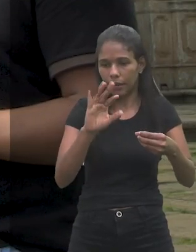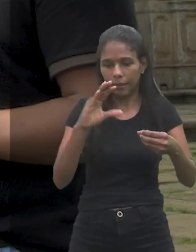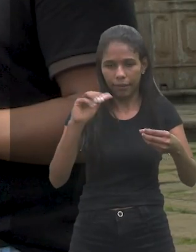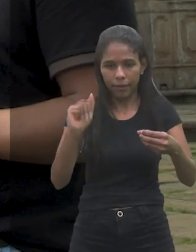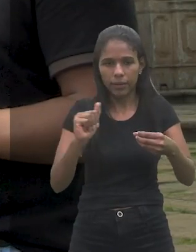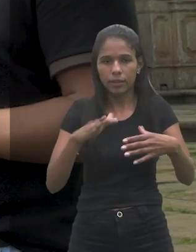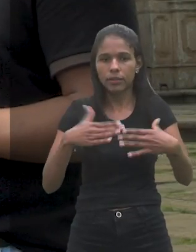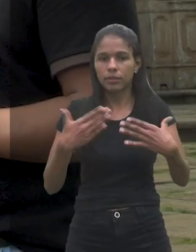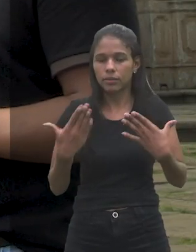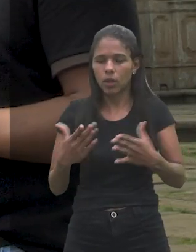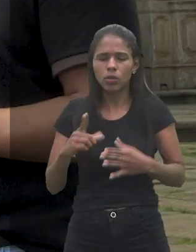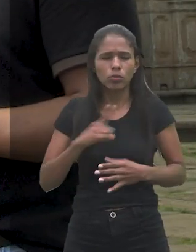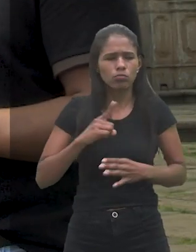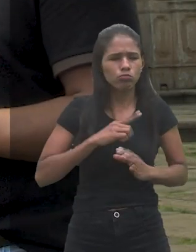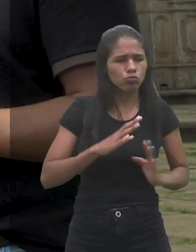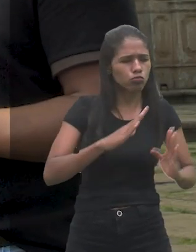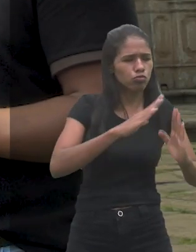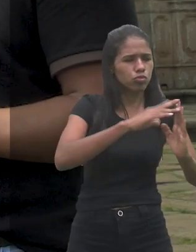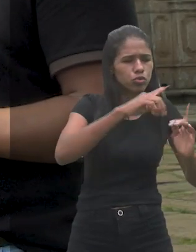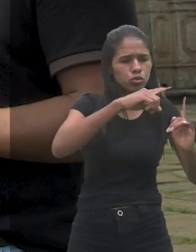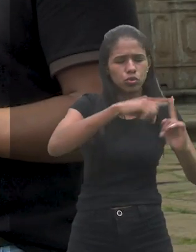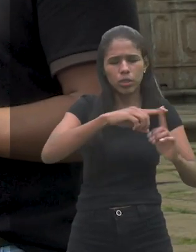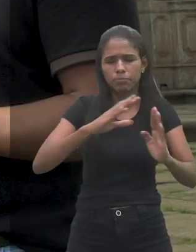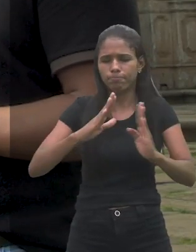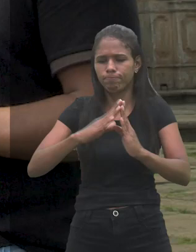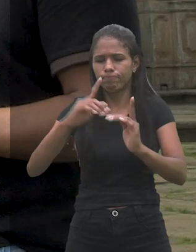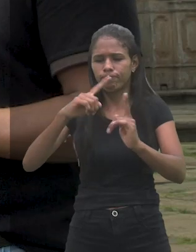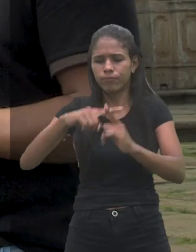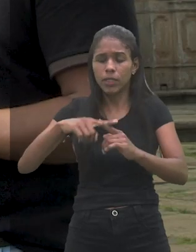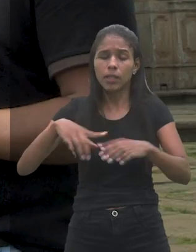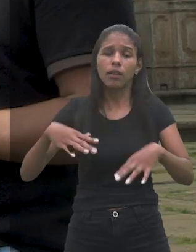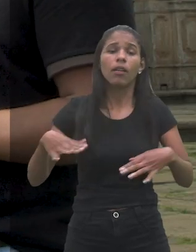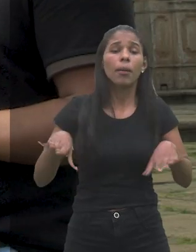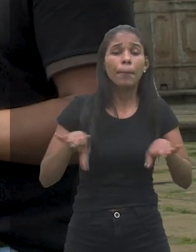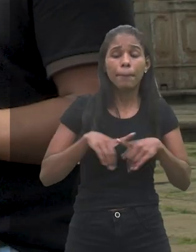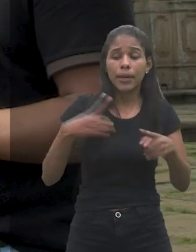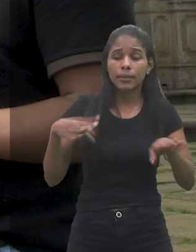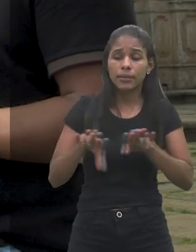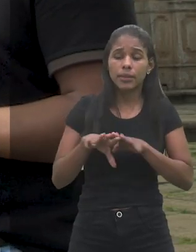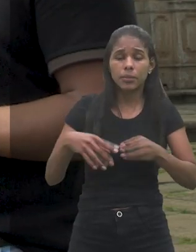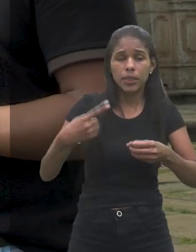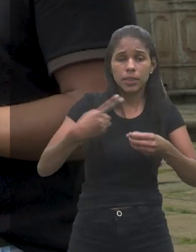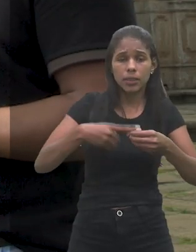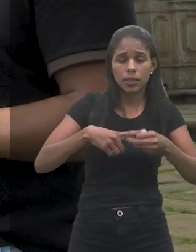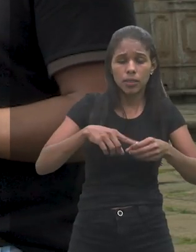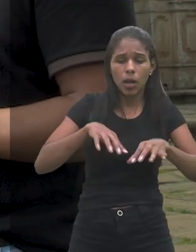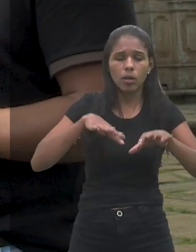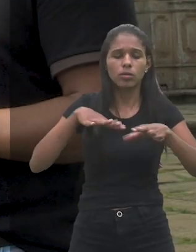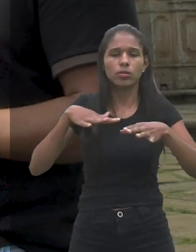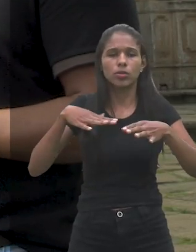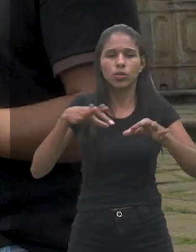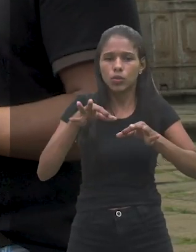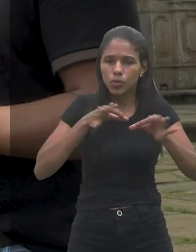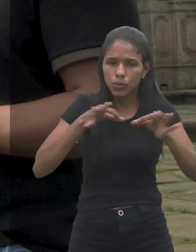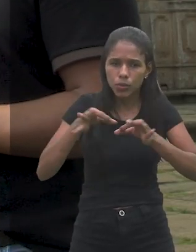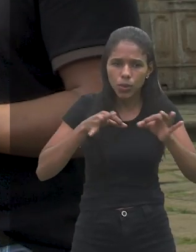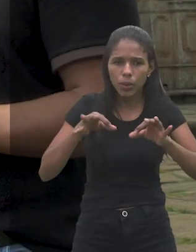igrejas, acompanhando no contexto urbano. Também fariam então umas capelinhas. A Irmandade da